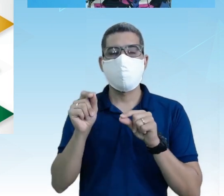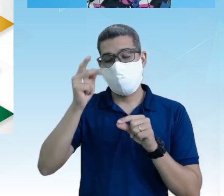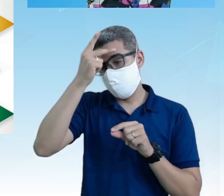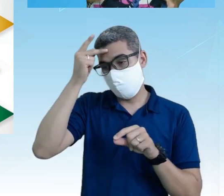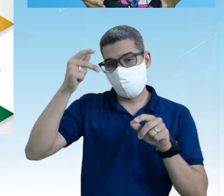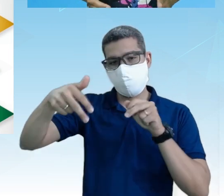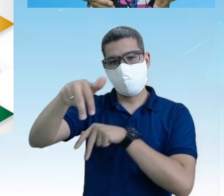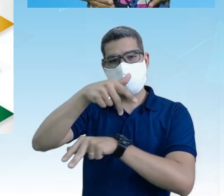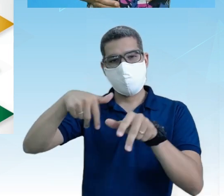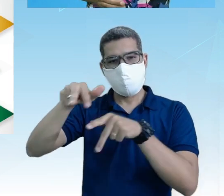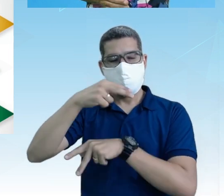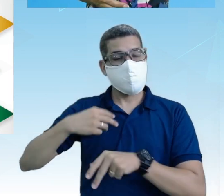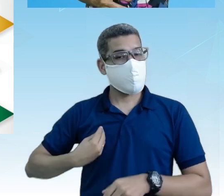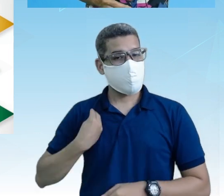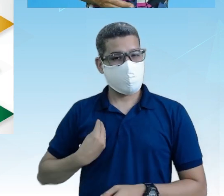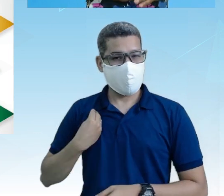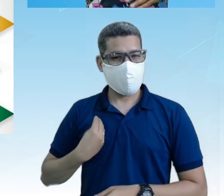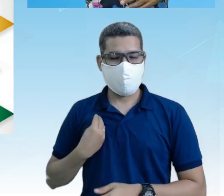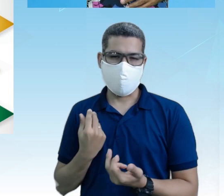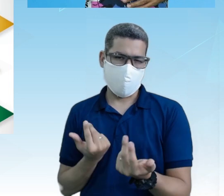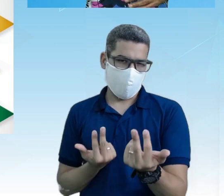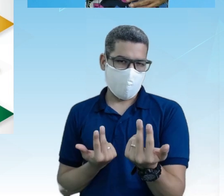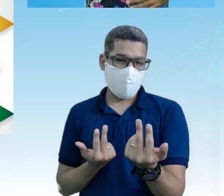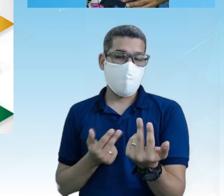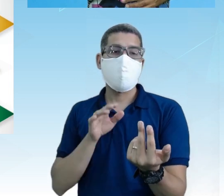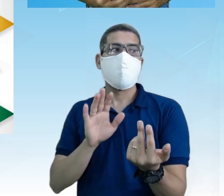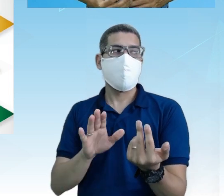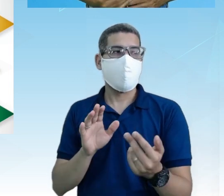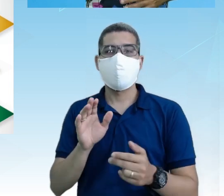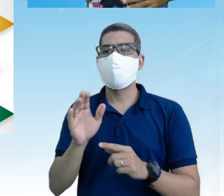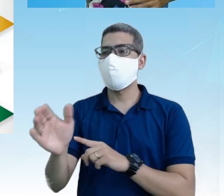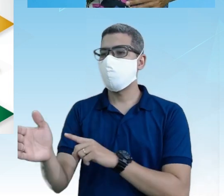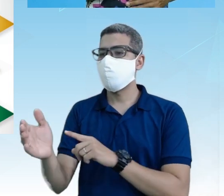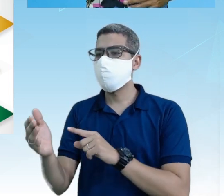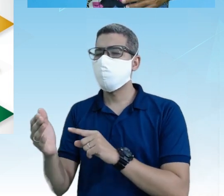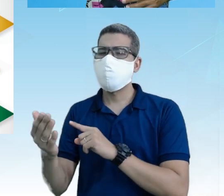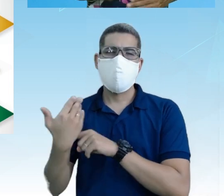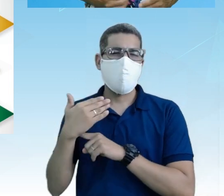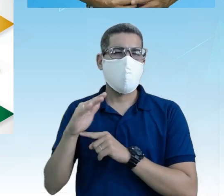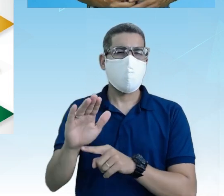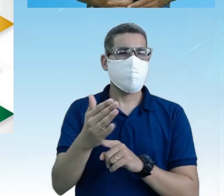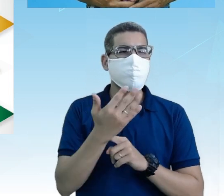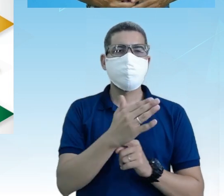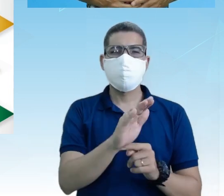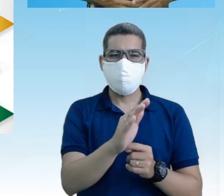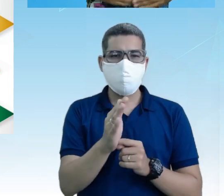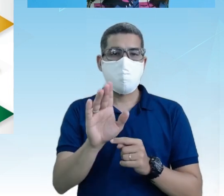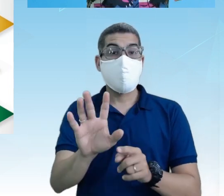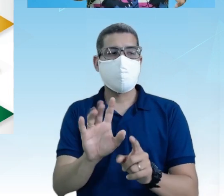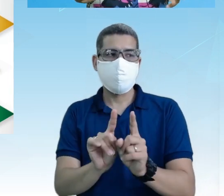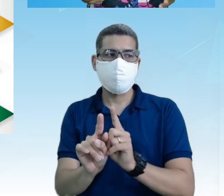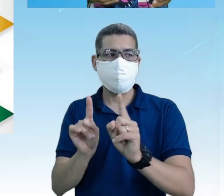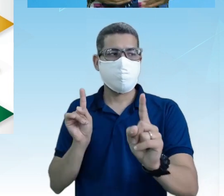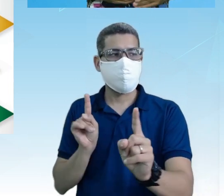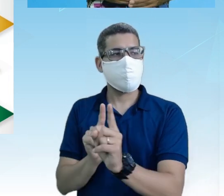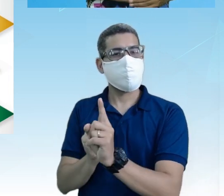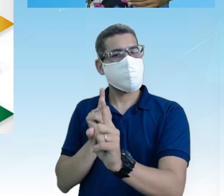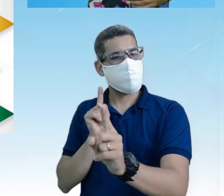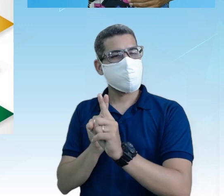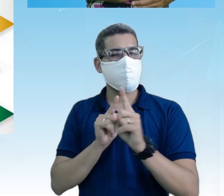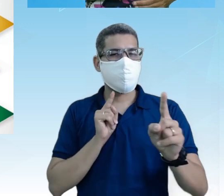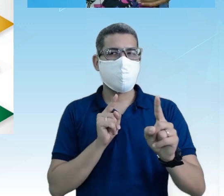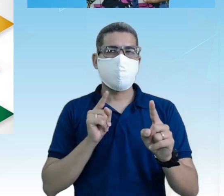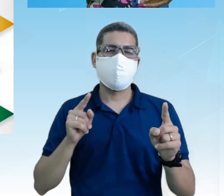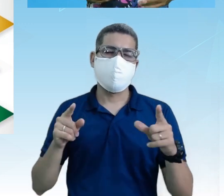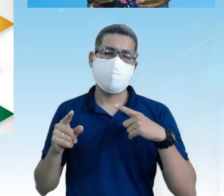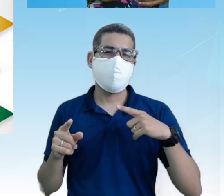anatomicamente separados e que irão cooperar entre si por meio de divisão do trabalho. Geralmente, a